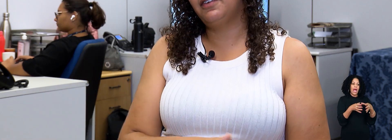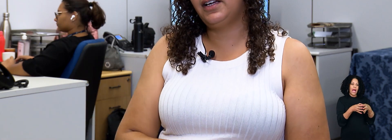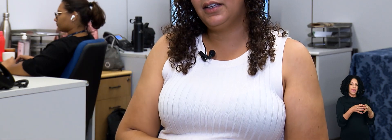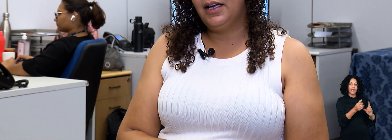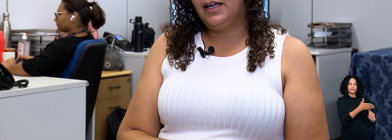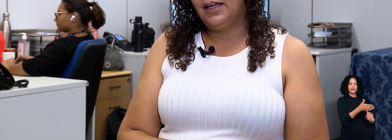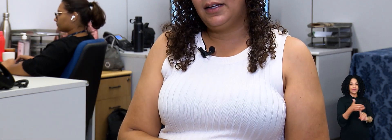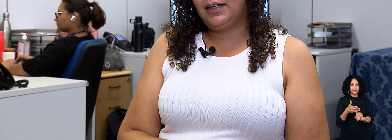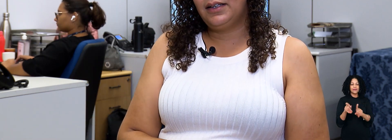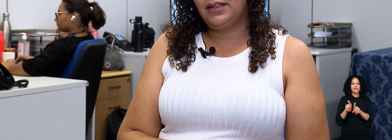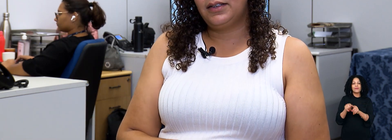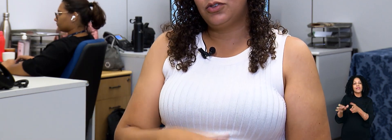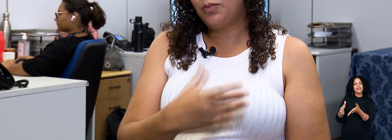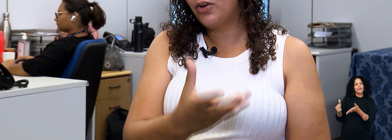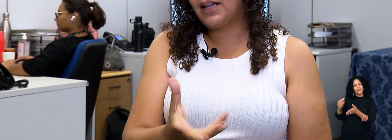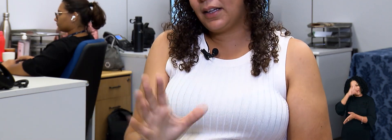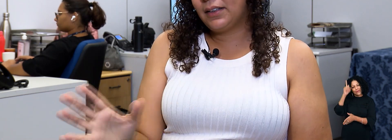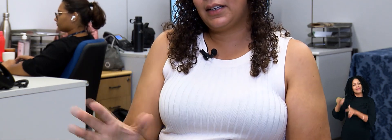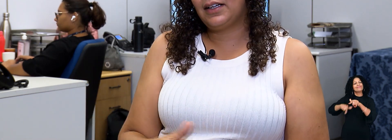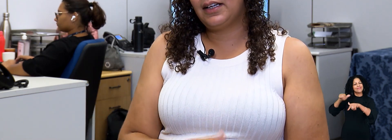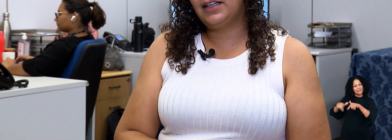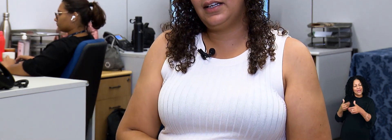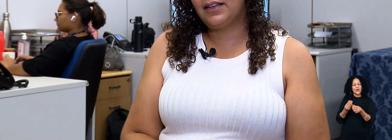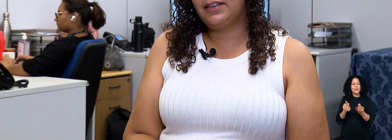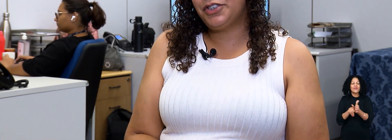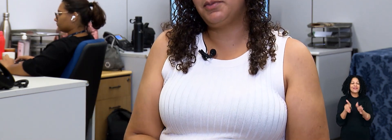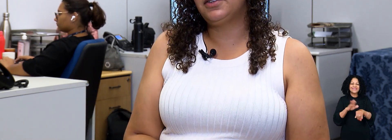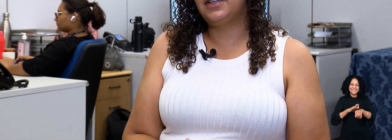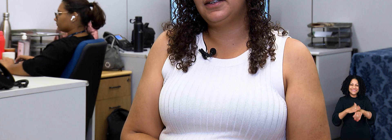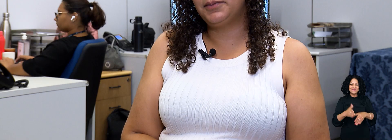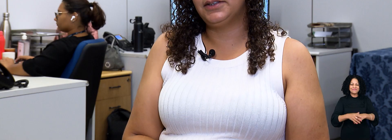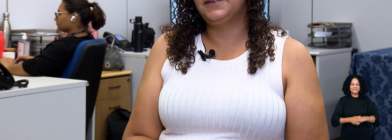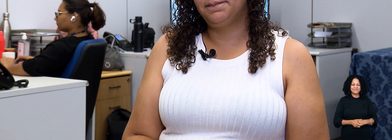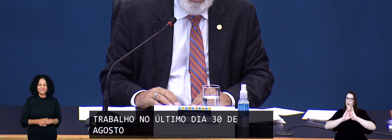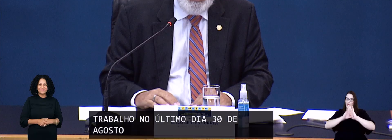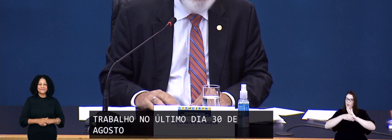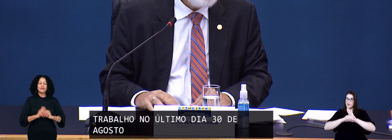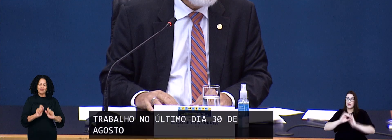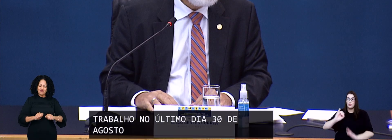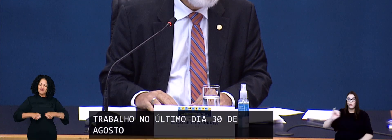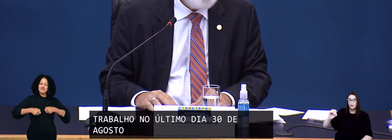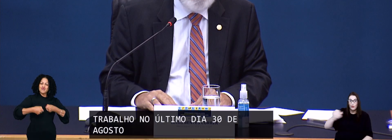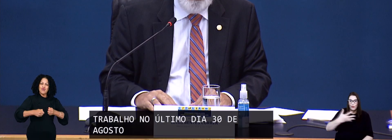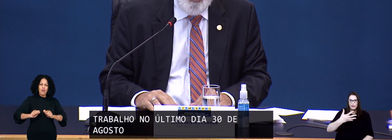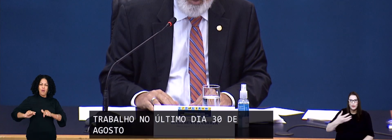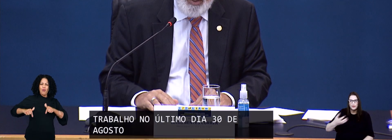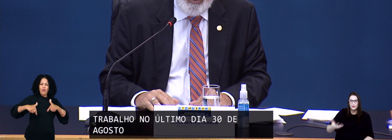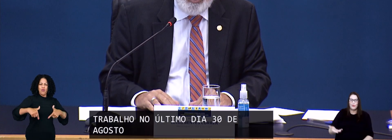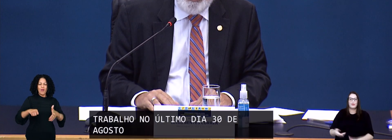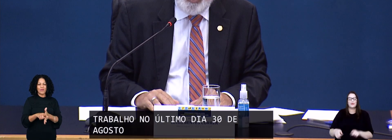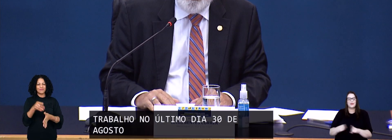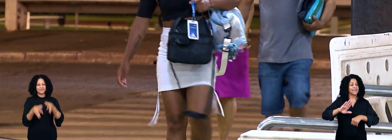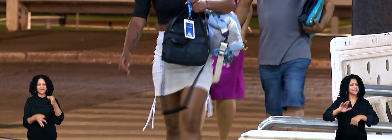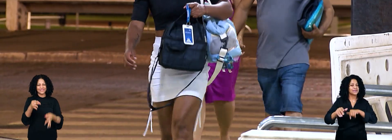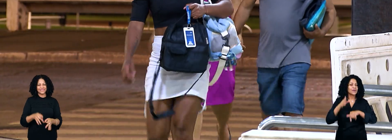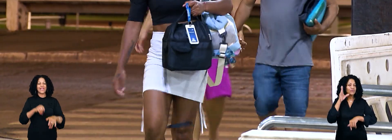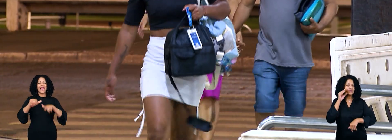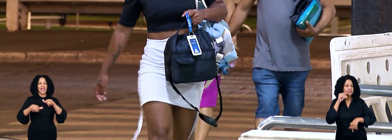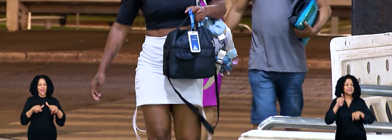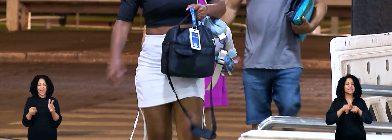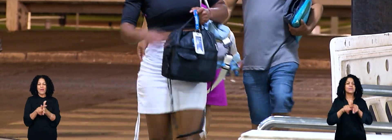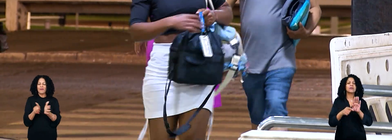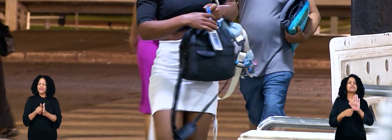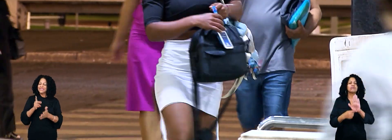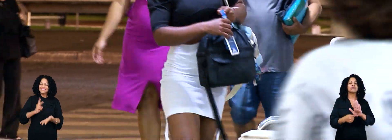técnica que vai suportar aquele atendimento da demanda. Com empenho e comprometimento, a